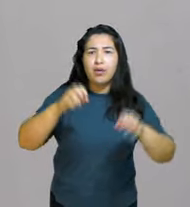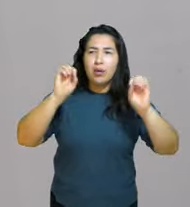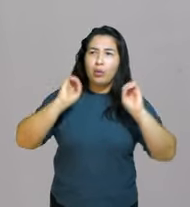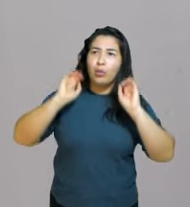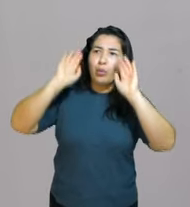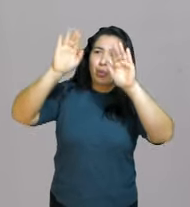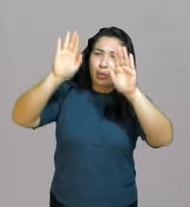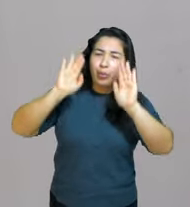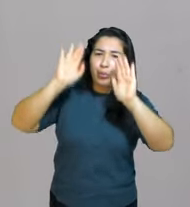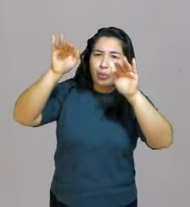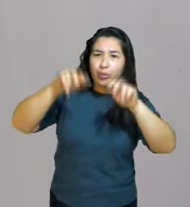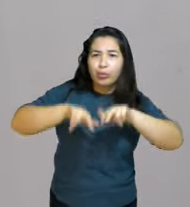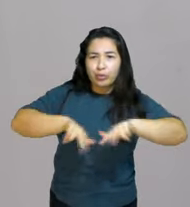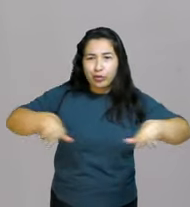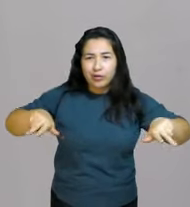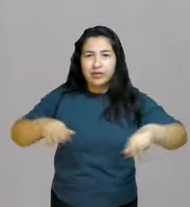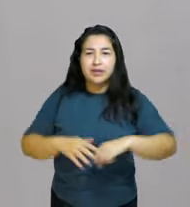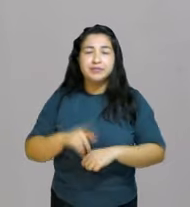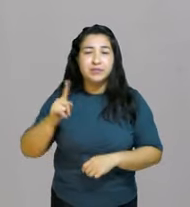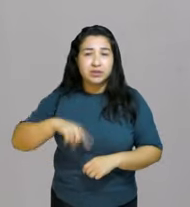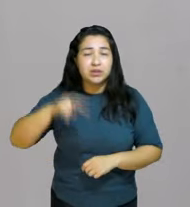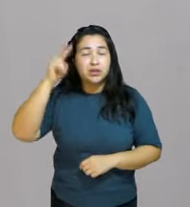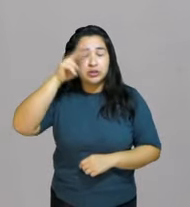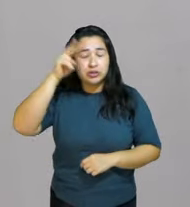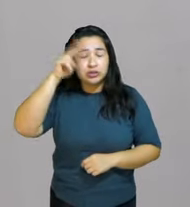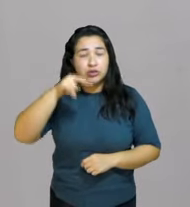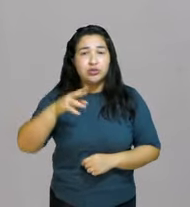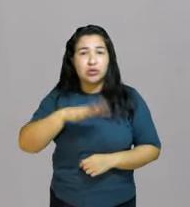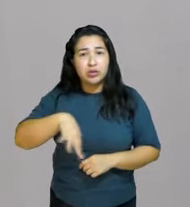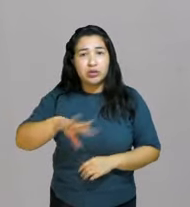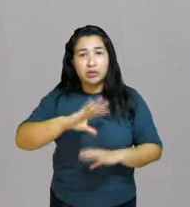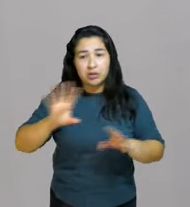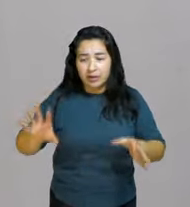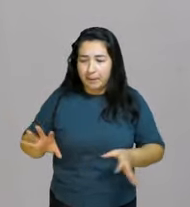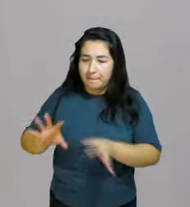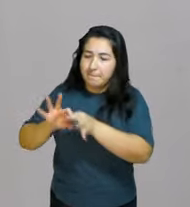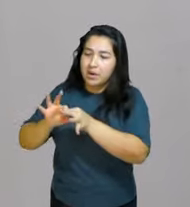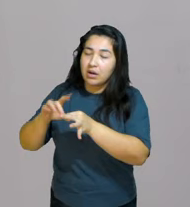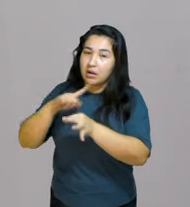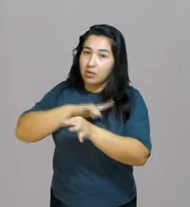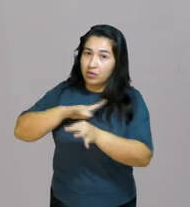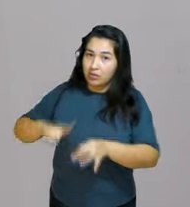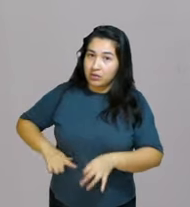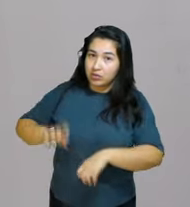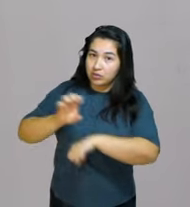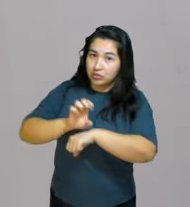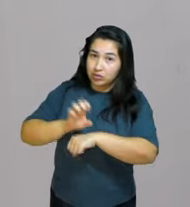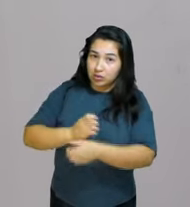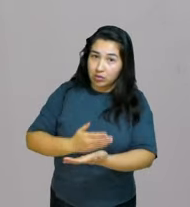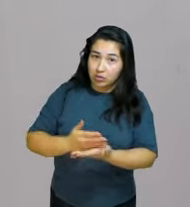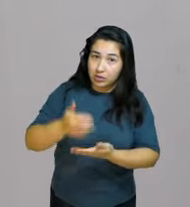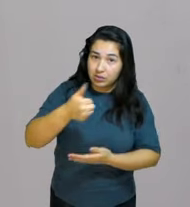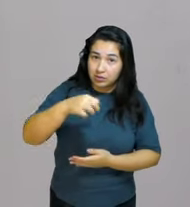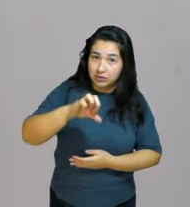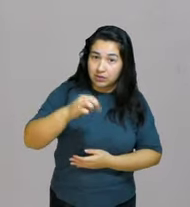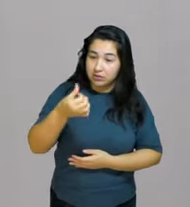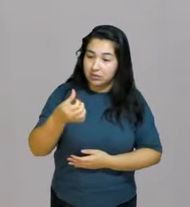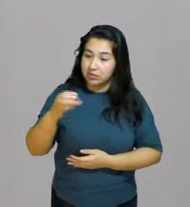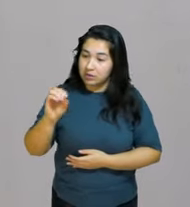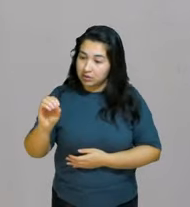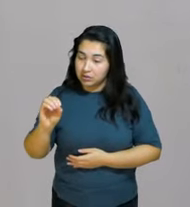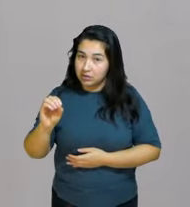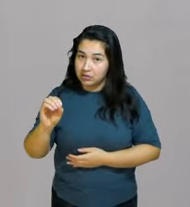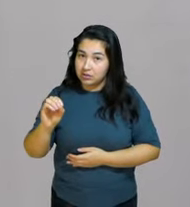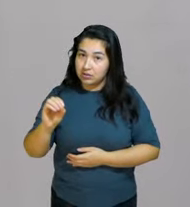Nós temos uma história, junto com a FESPORT, junto com o governo do Estado, desde 1960, quando os Jogos Abertos foram